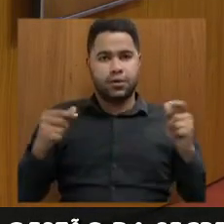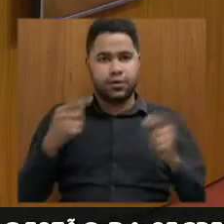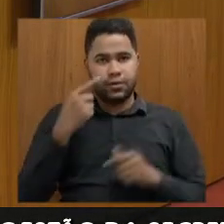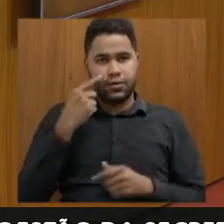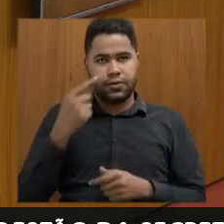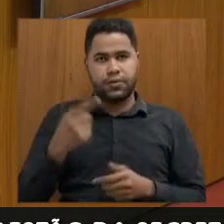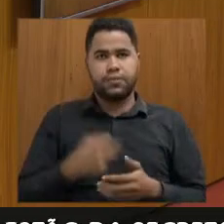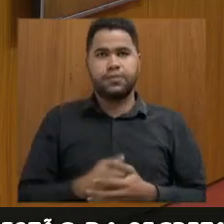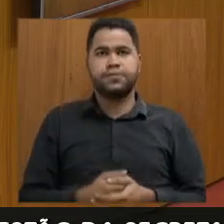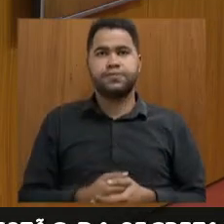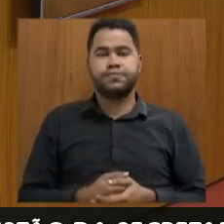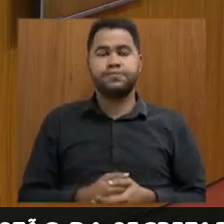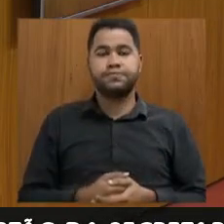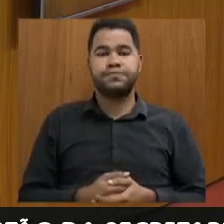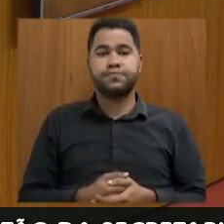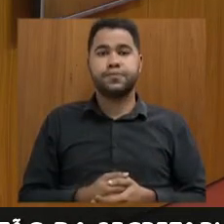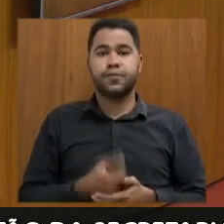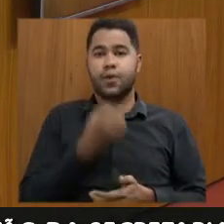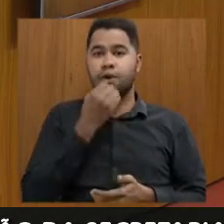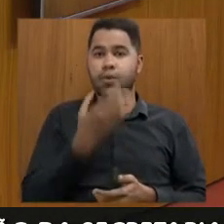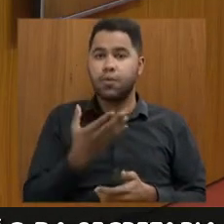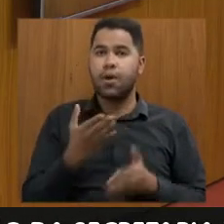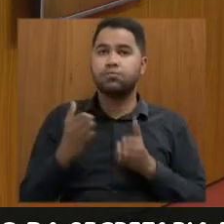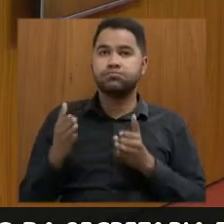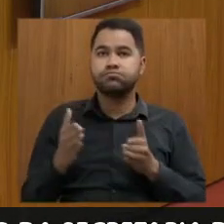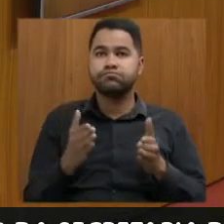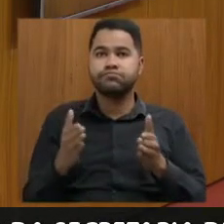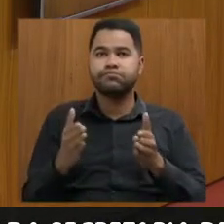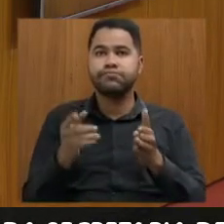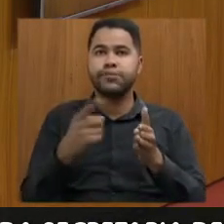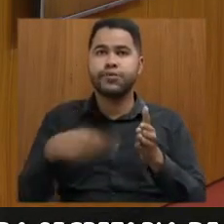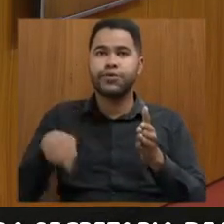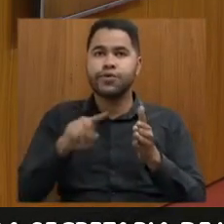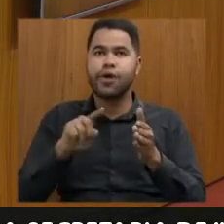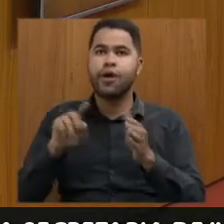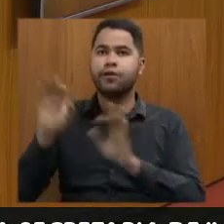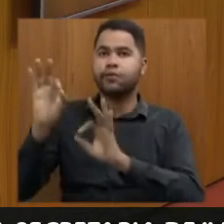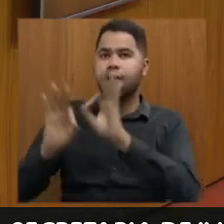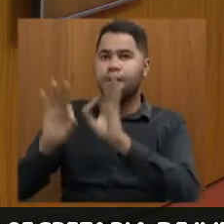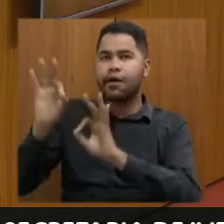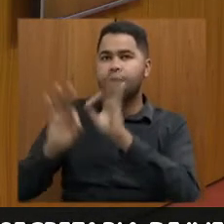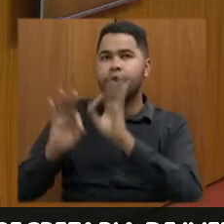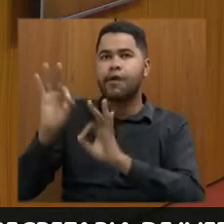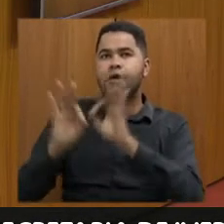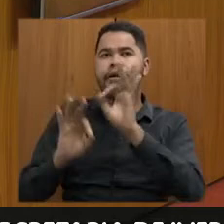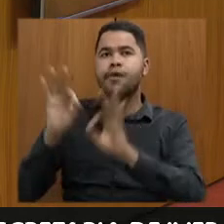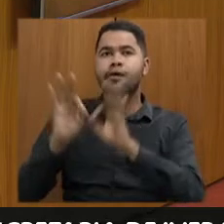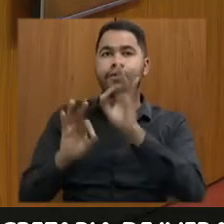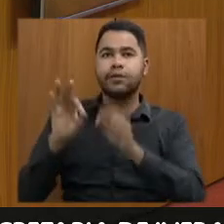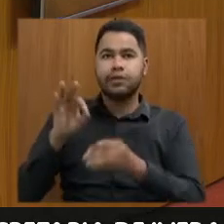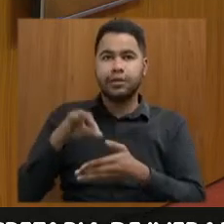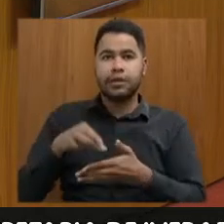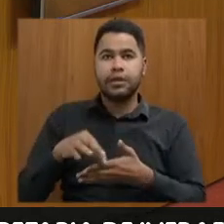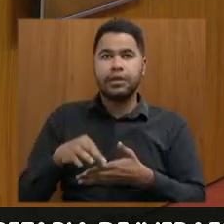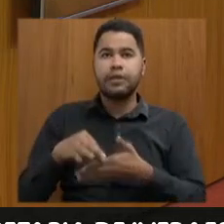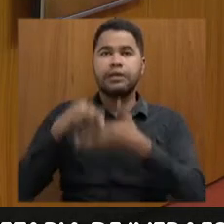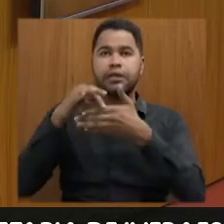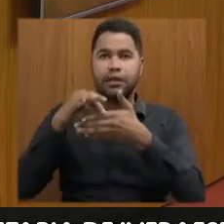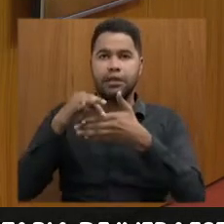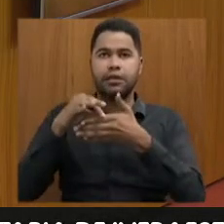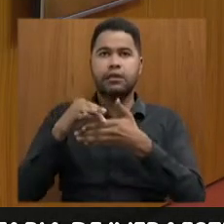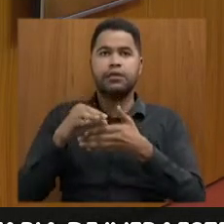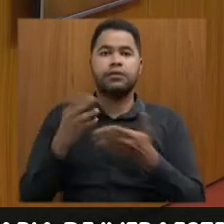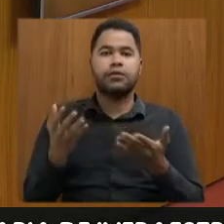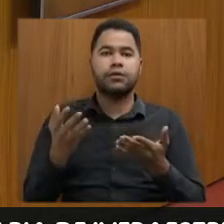esse trecho hum nós são bom encaminhamento que a gente tem acompanhado aí sobre sua liderança também se ele